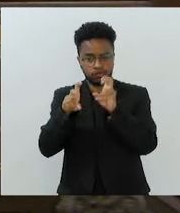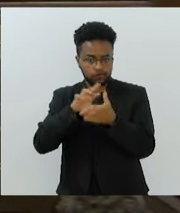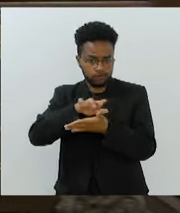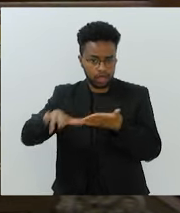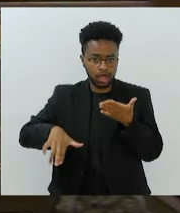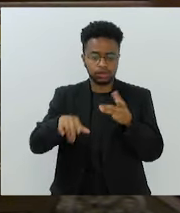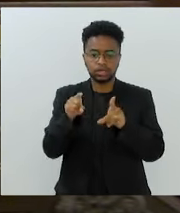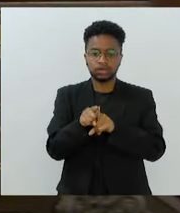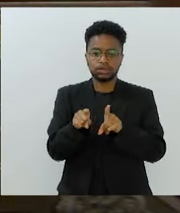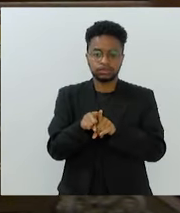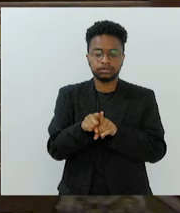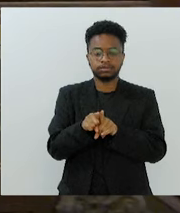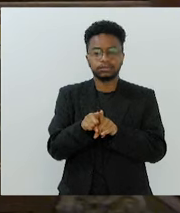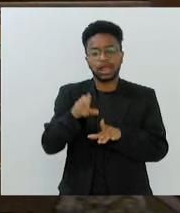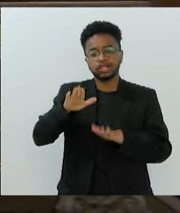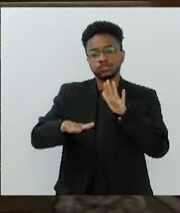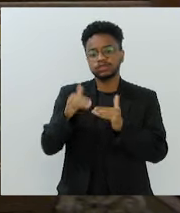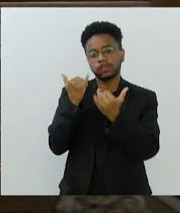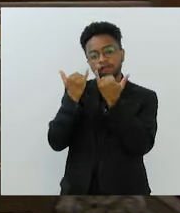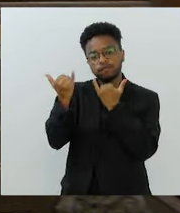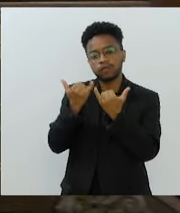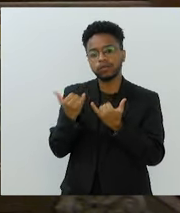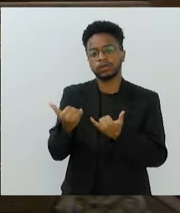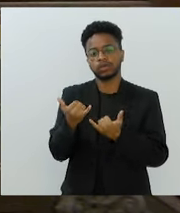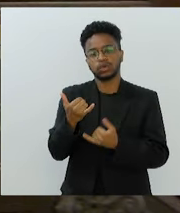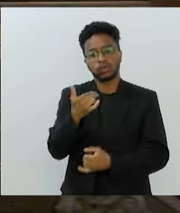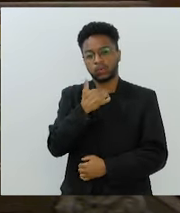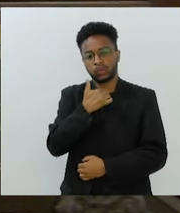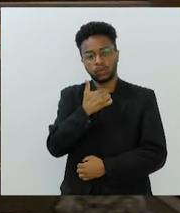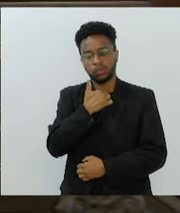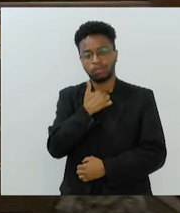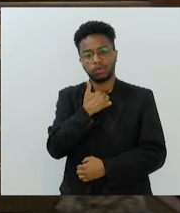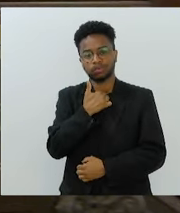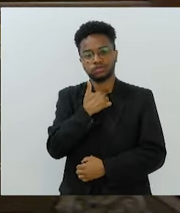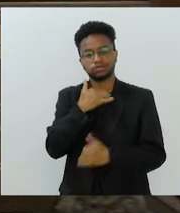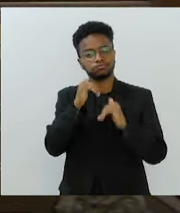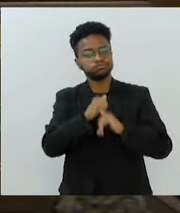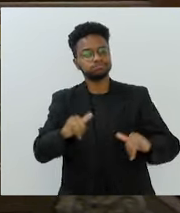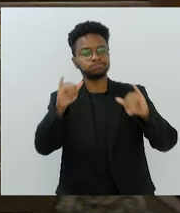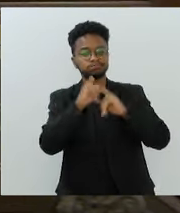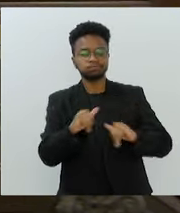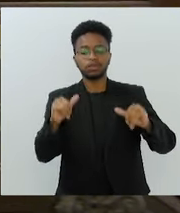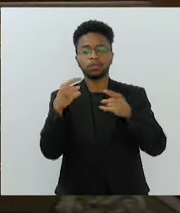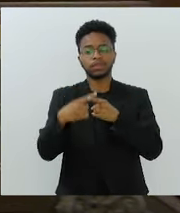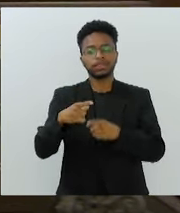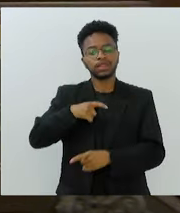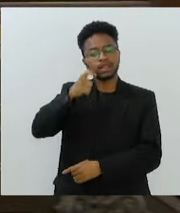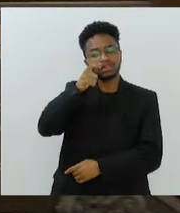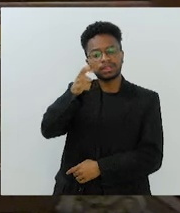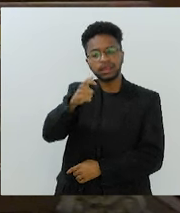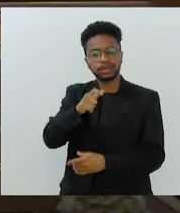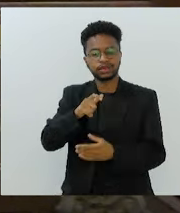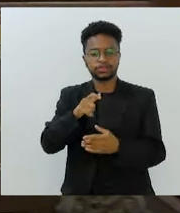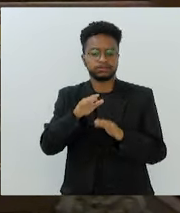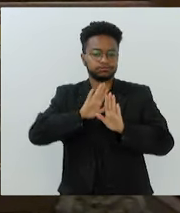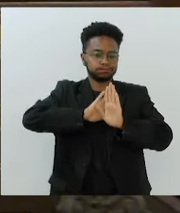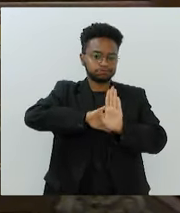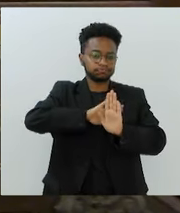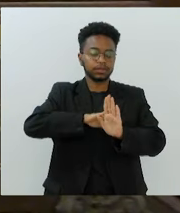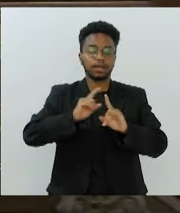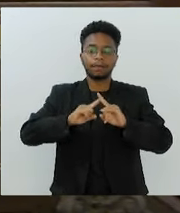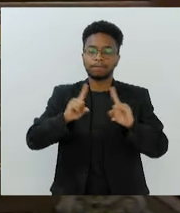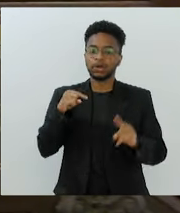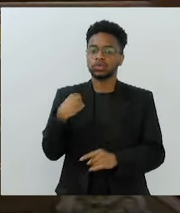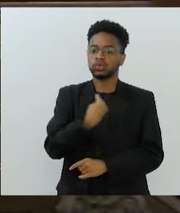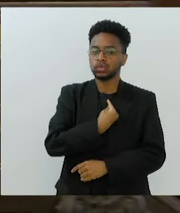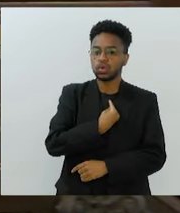certas informações não possam circular porque tenham certos interesses em jogo, nós estamos